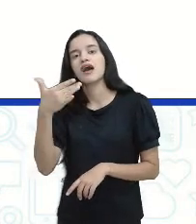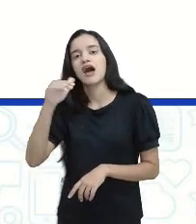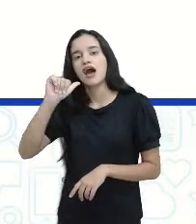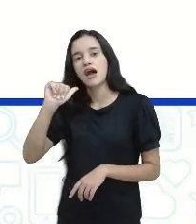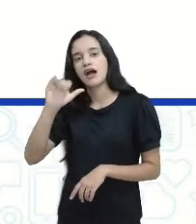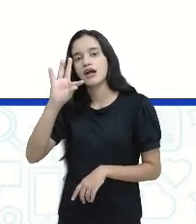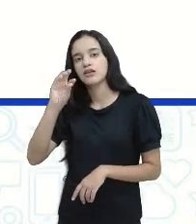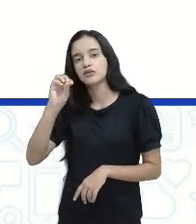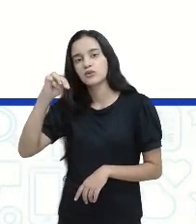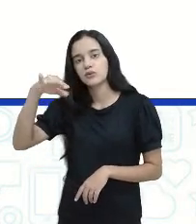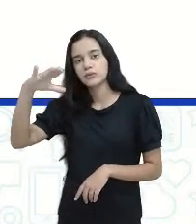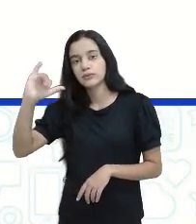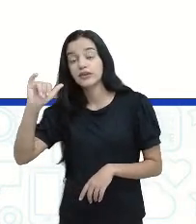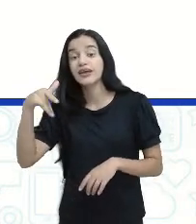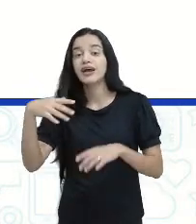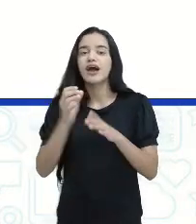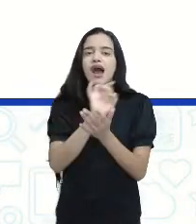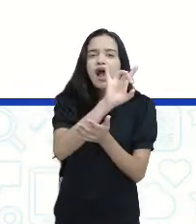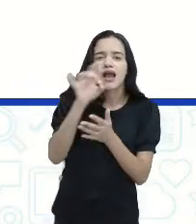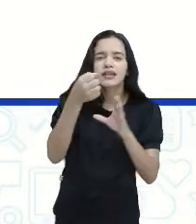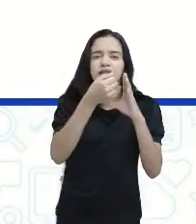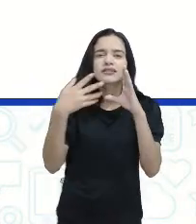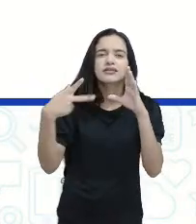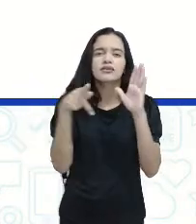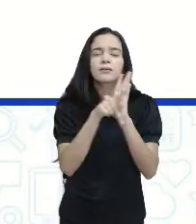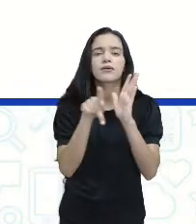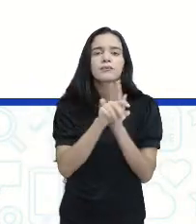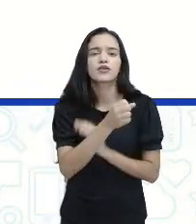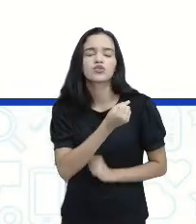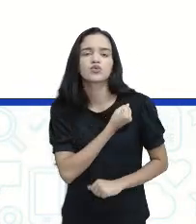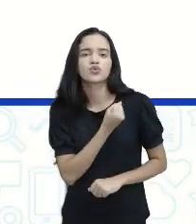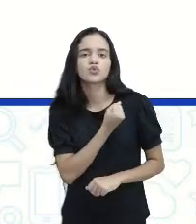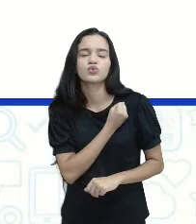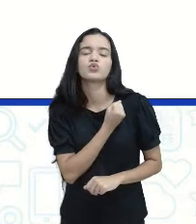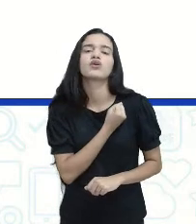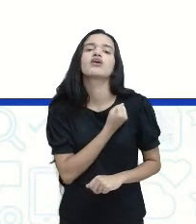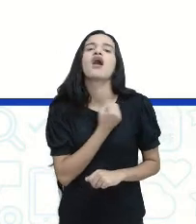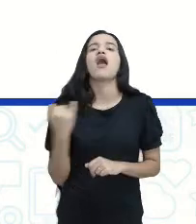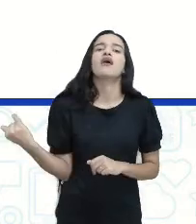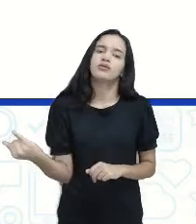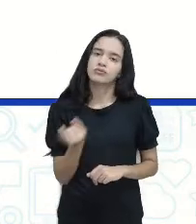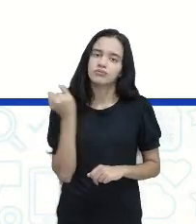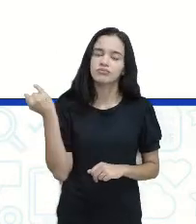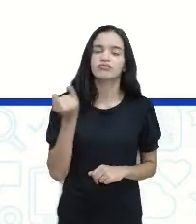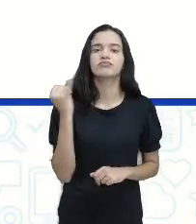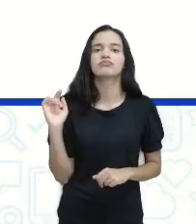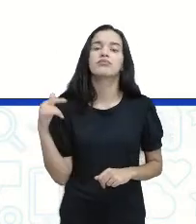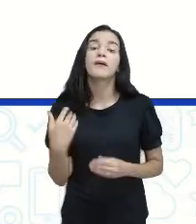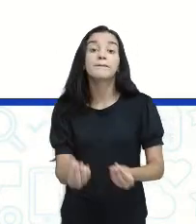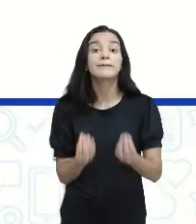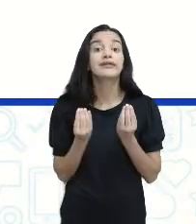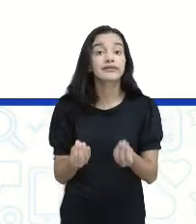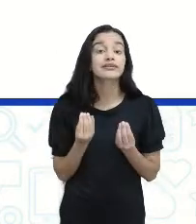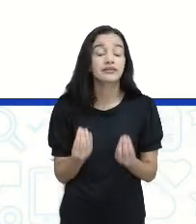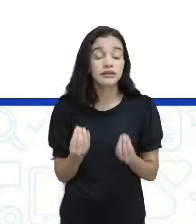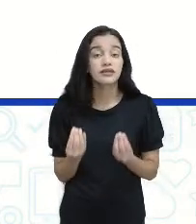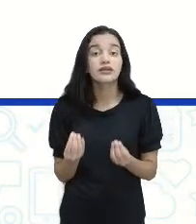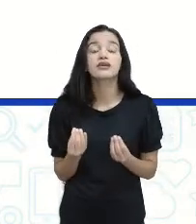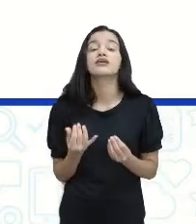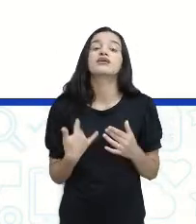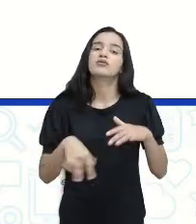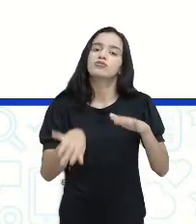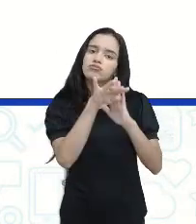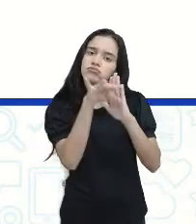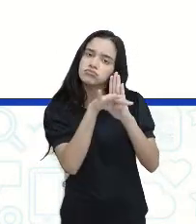Então, cada característicazinha dessa aí, cada númerozinho desse é importante para quê? Para que aquele